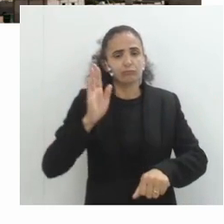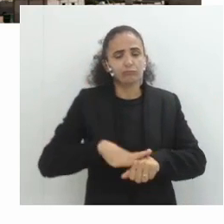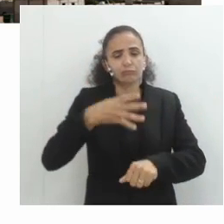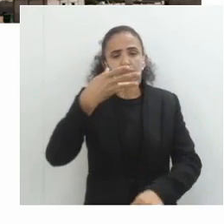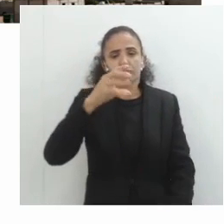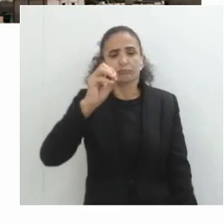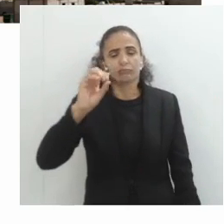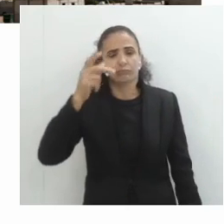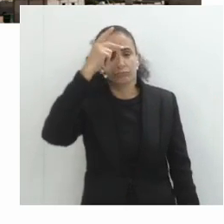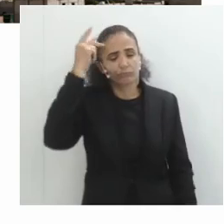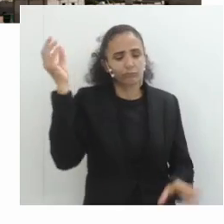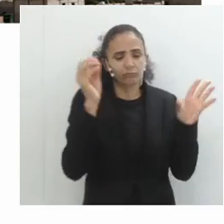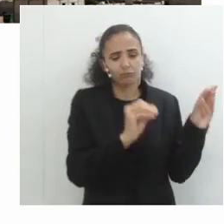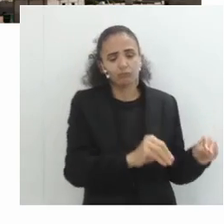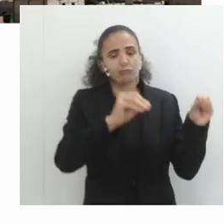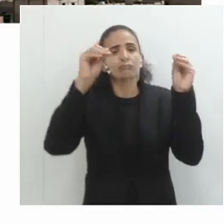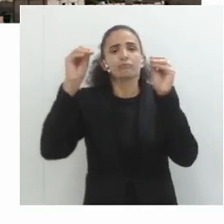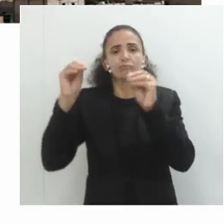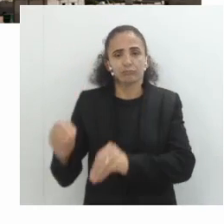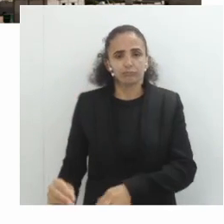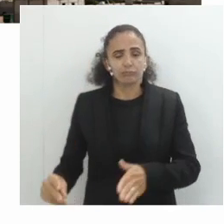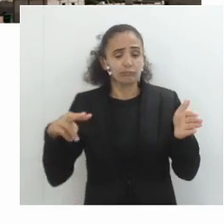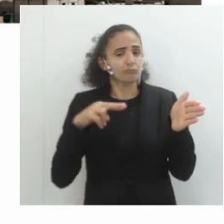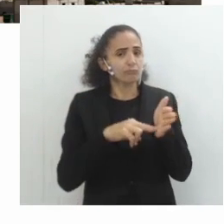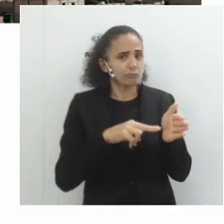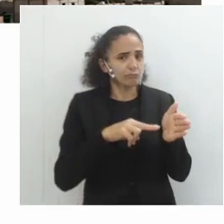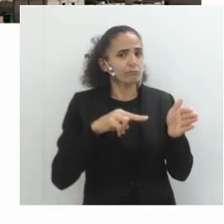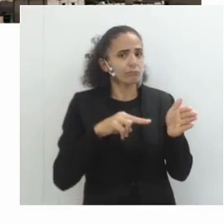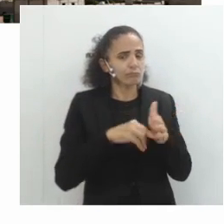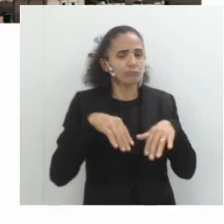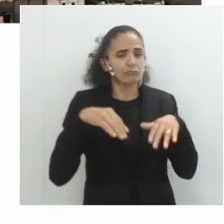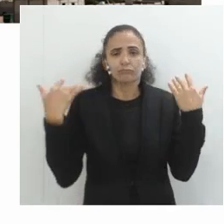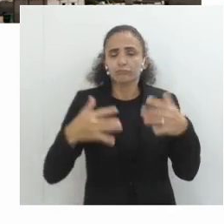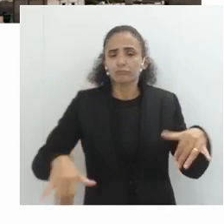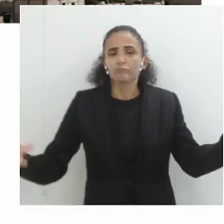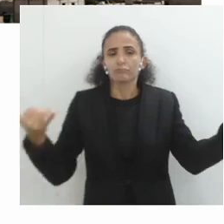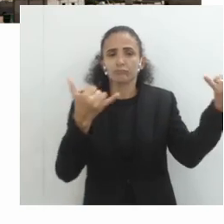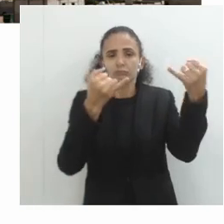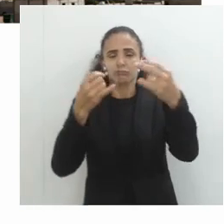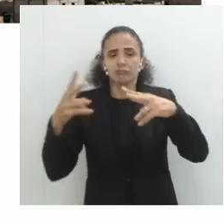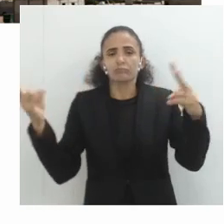400 mil pessoas. Então a Síria hoje se encontra nessa guerra civil pelo